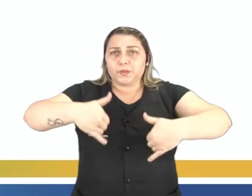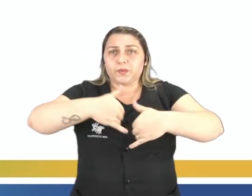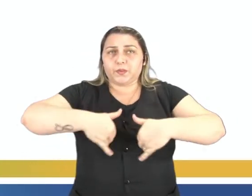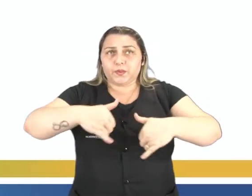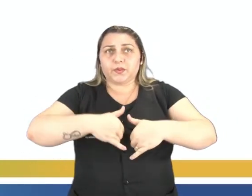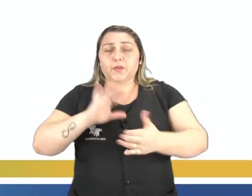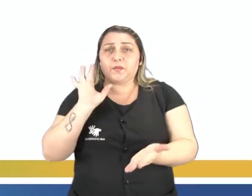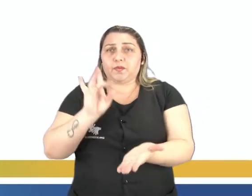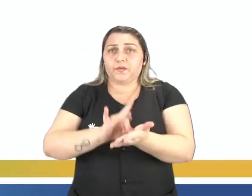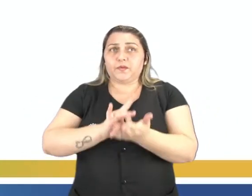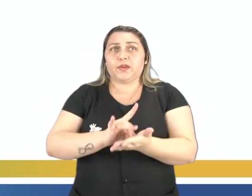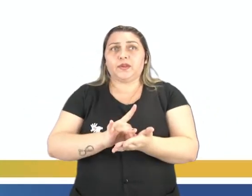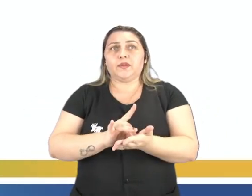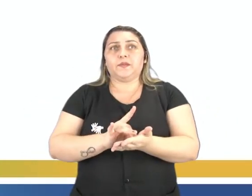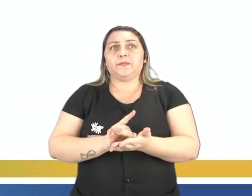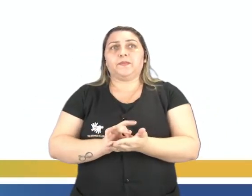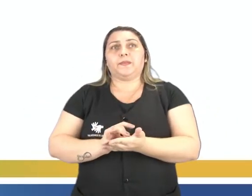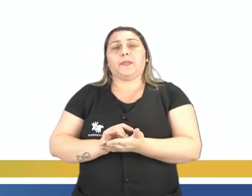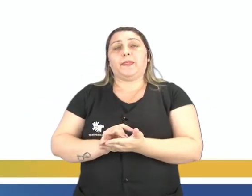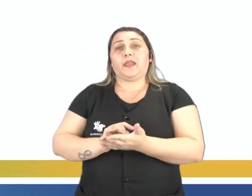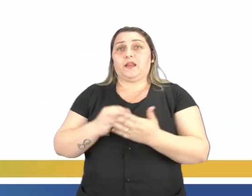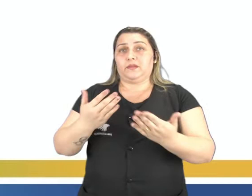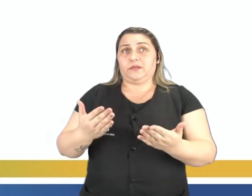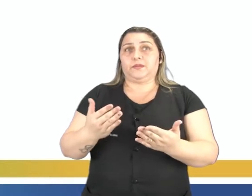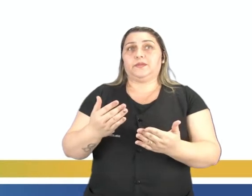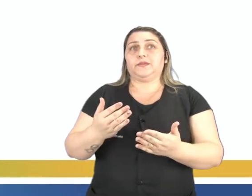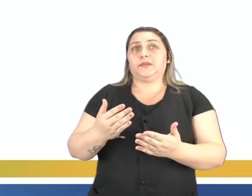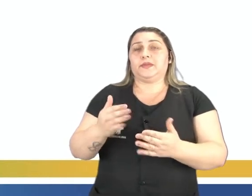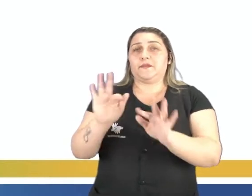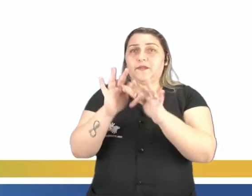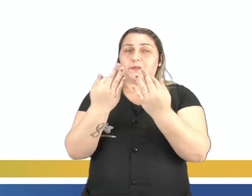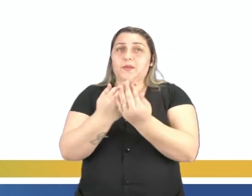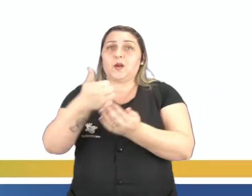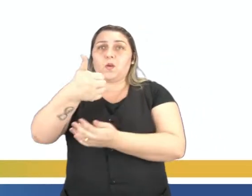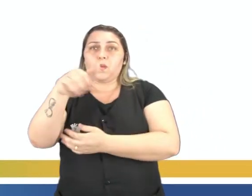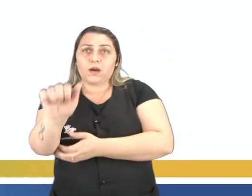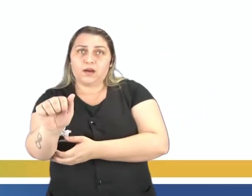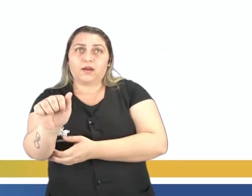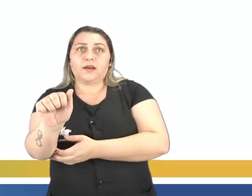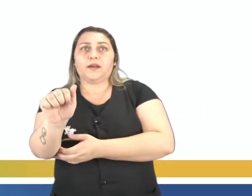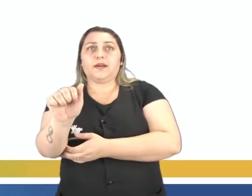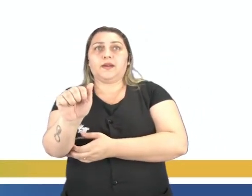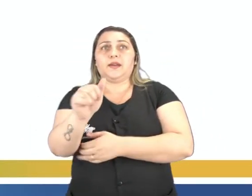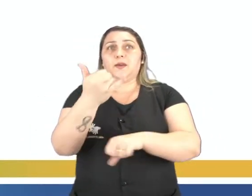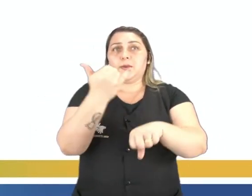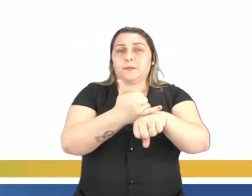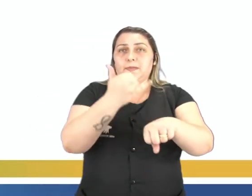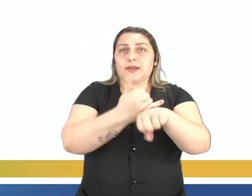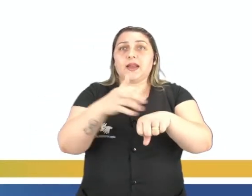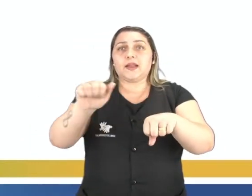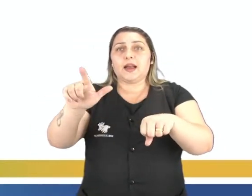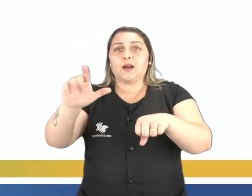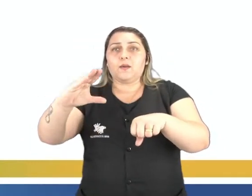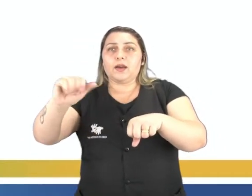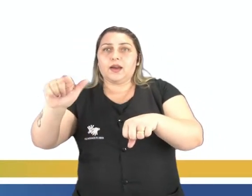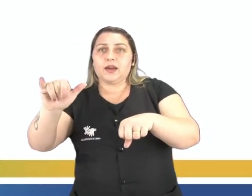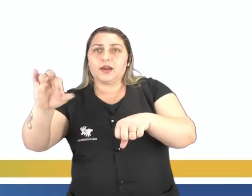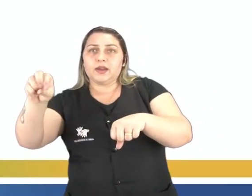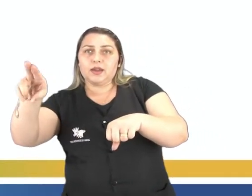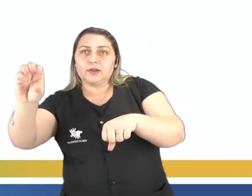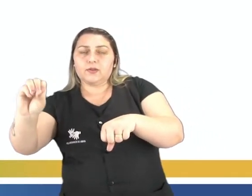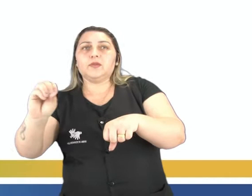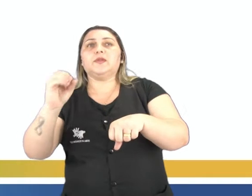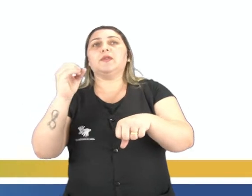NOx fixo? Então, nós temos aqui os elementos químicos da família 1A, que são os metais alcalinos, e o